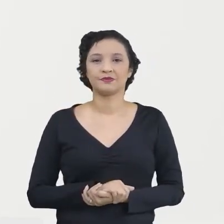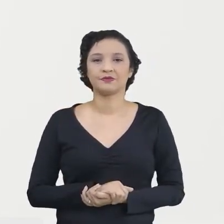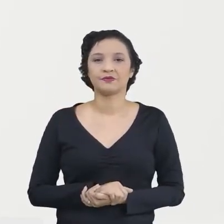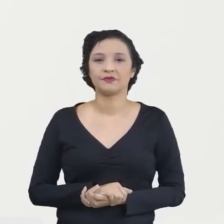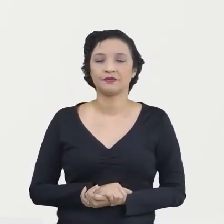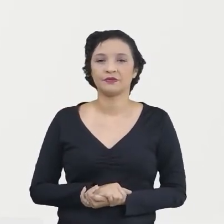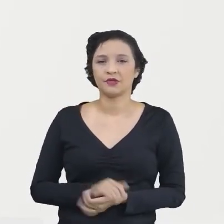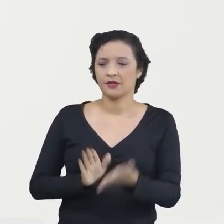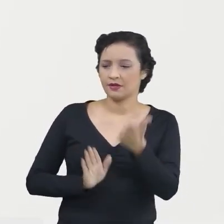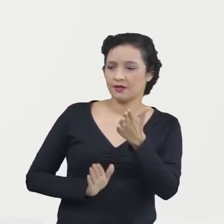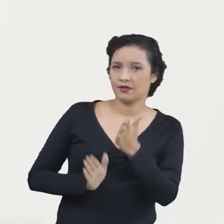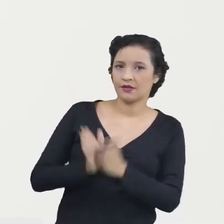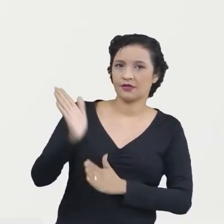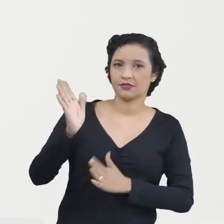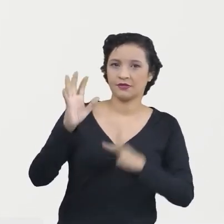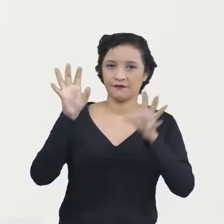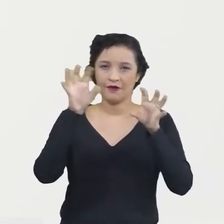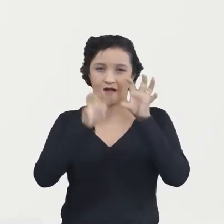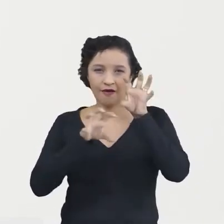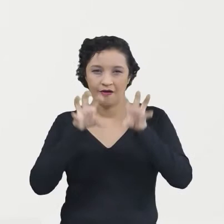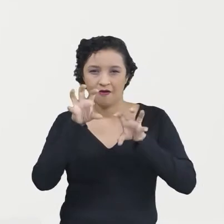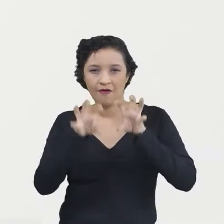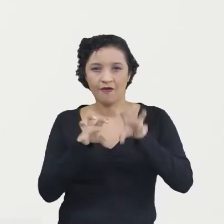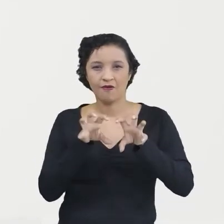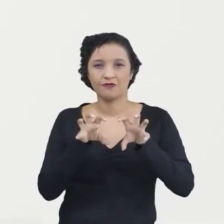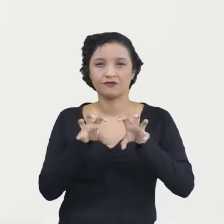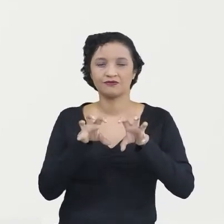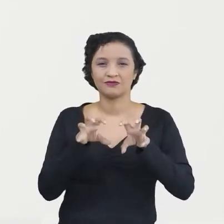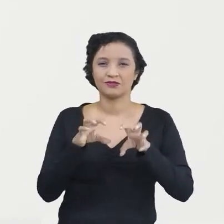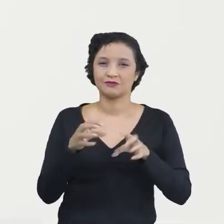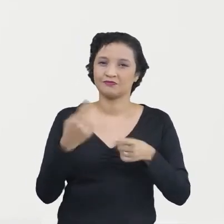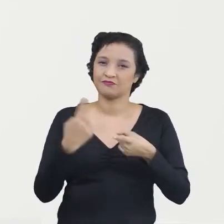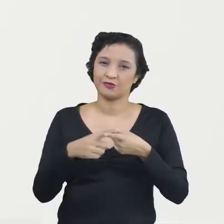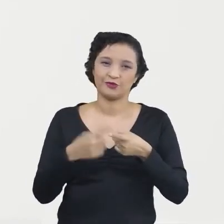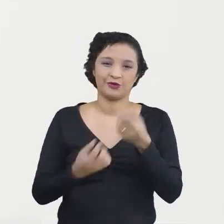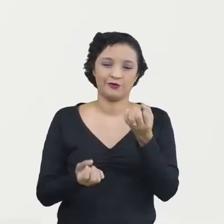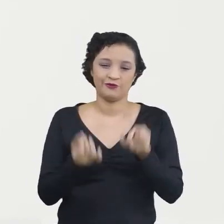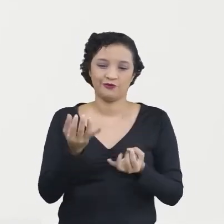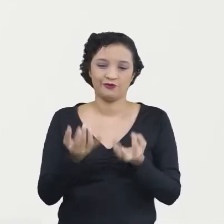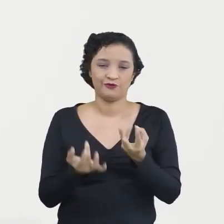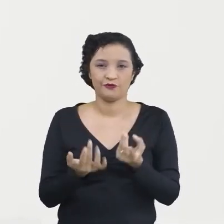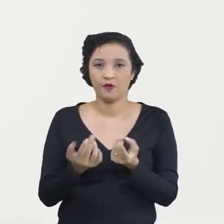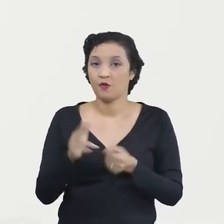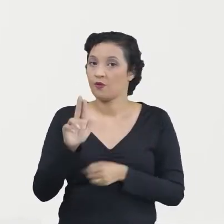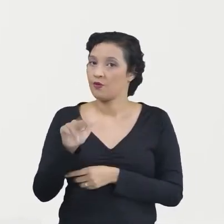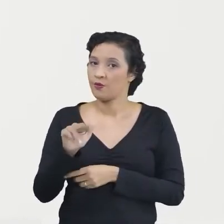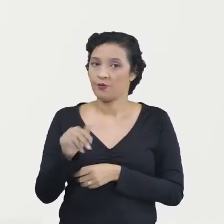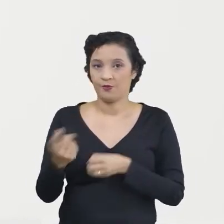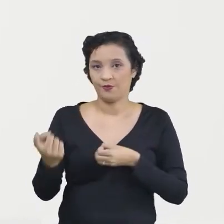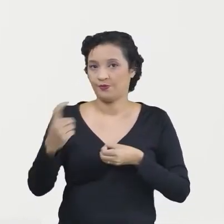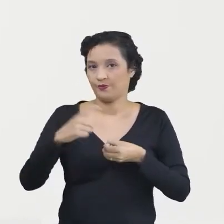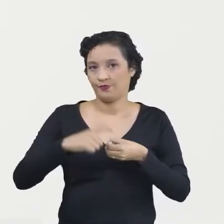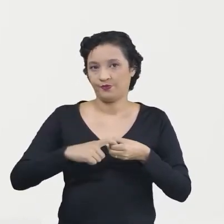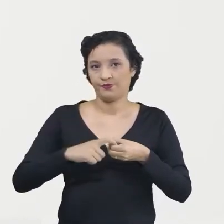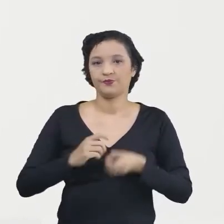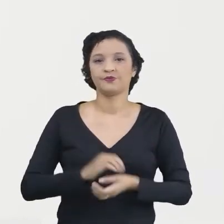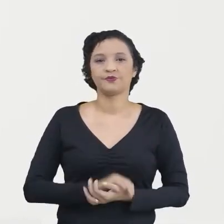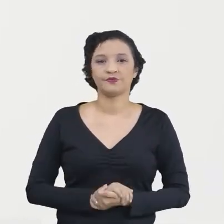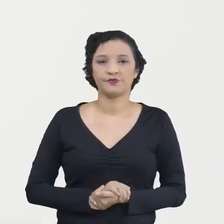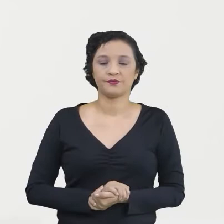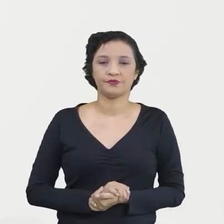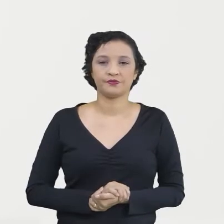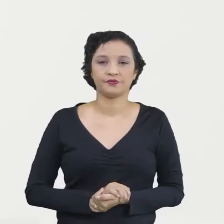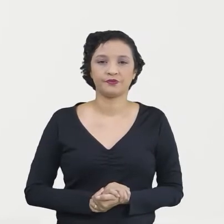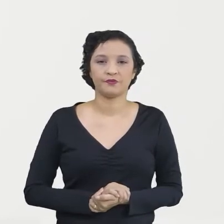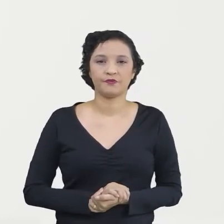Lá se vai onça pintada fugindo dessa queimada e não vai mais voltar. Esse é o verso. Eu vou